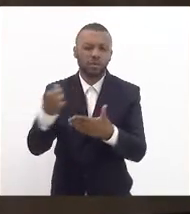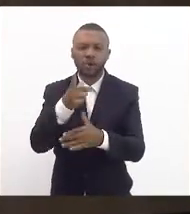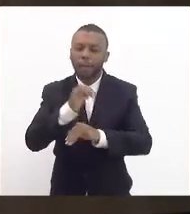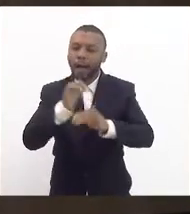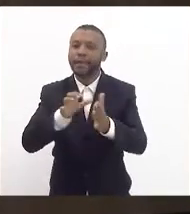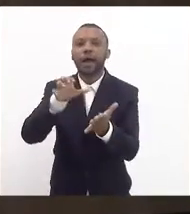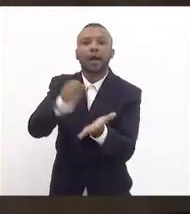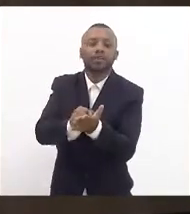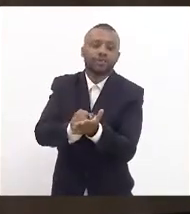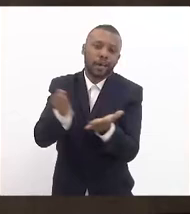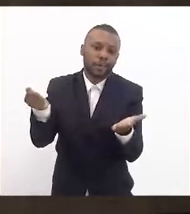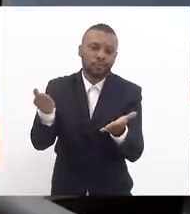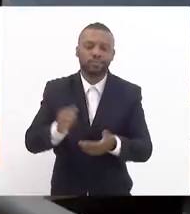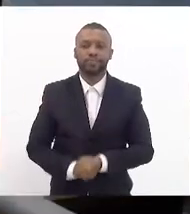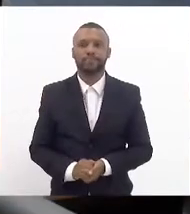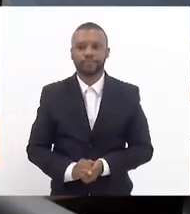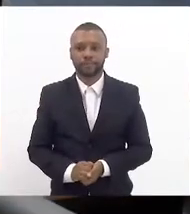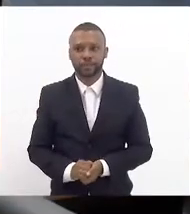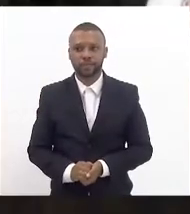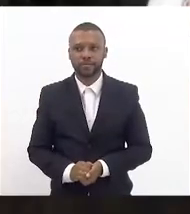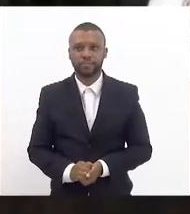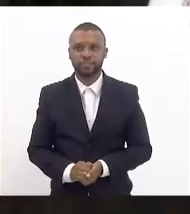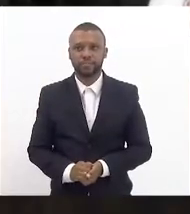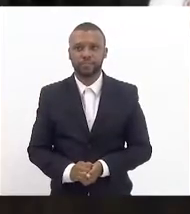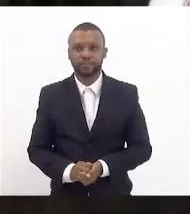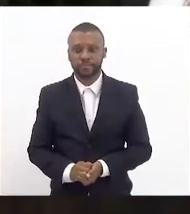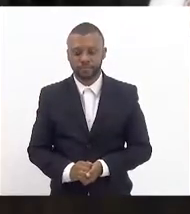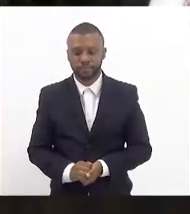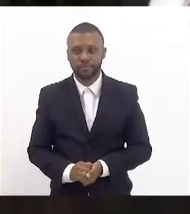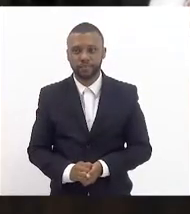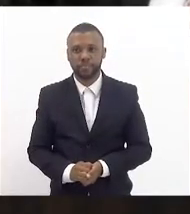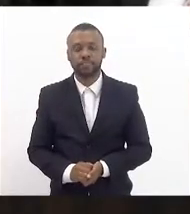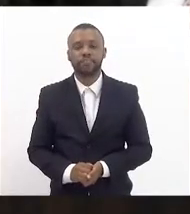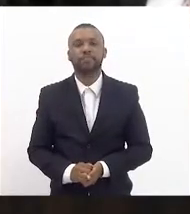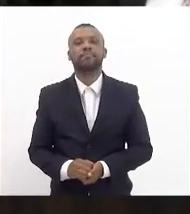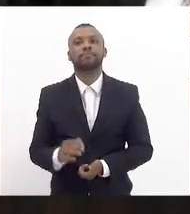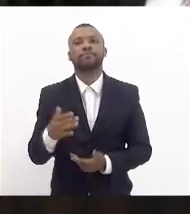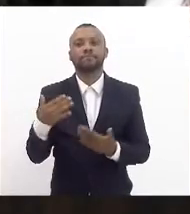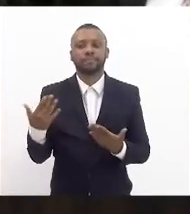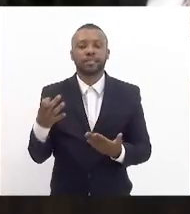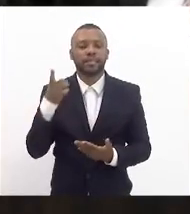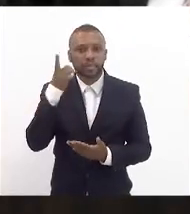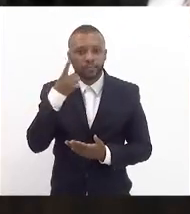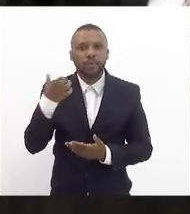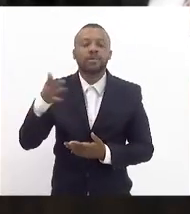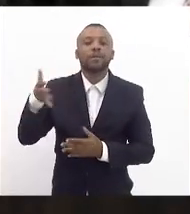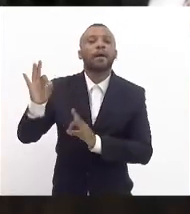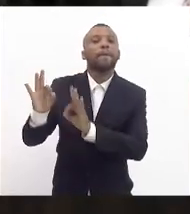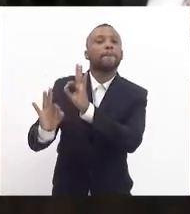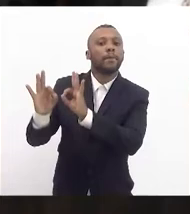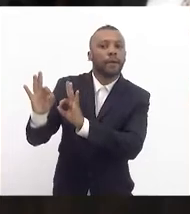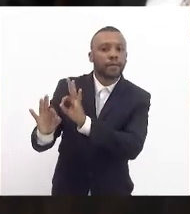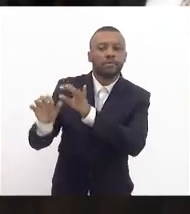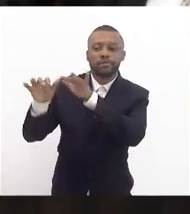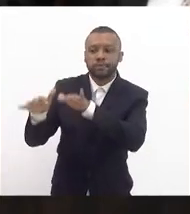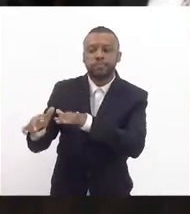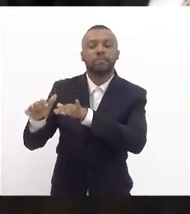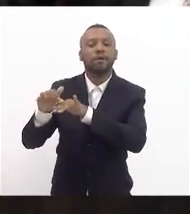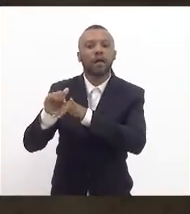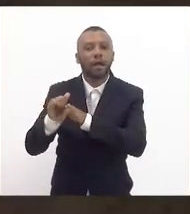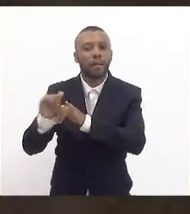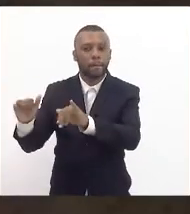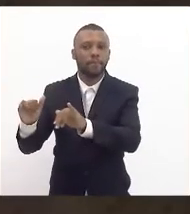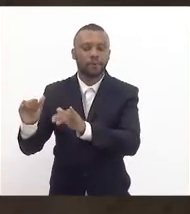essa solicitação. Obrigada. Já, deputado, senhor presidente, deputado Marquinho já está preparando aqui a republicação.